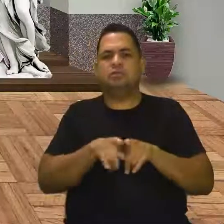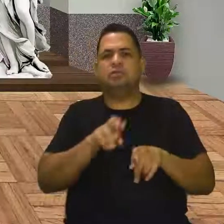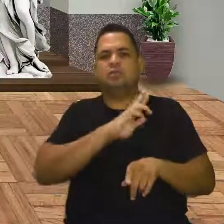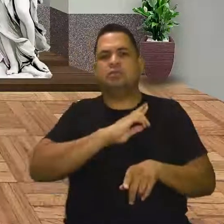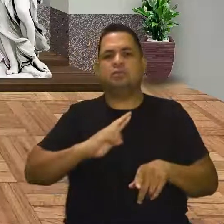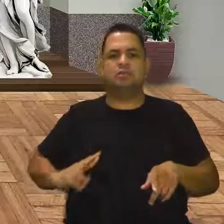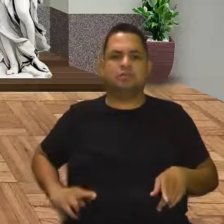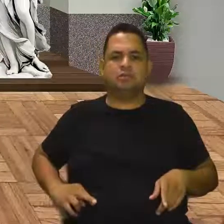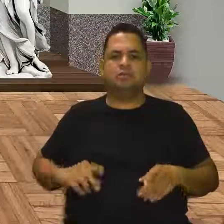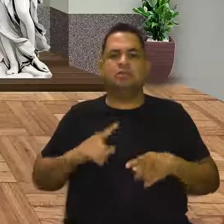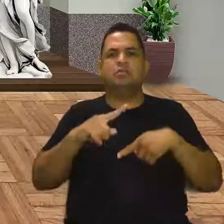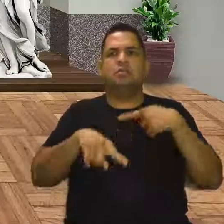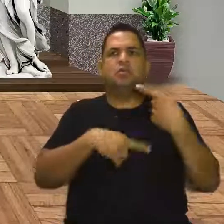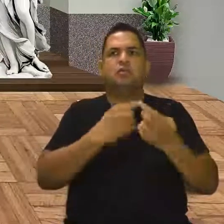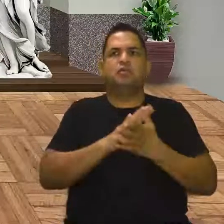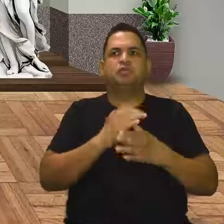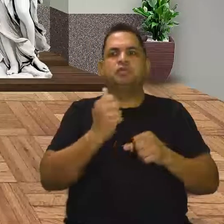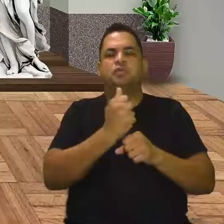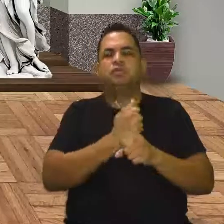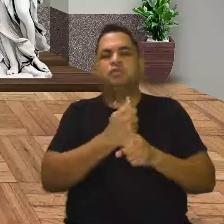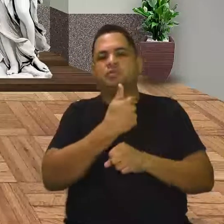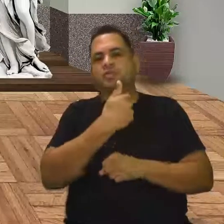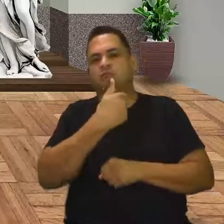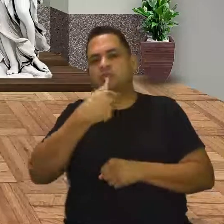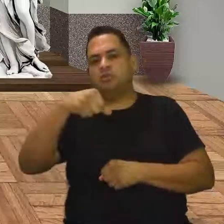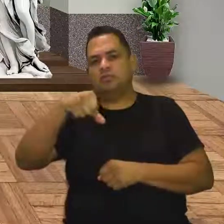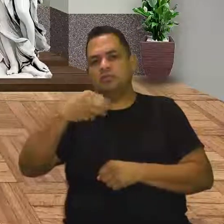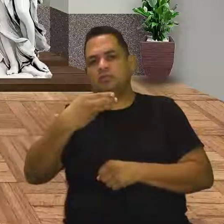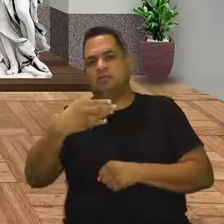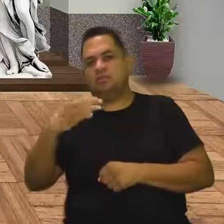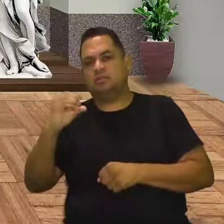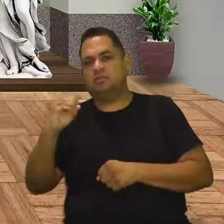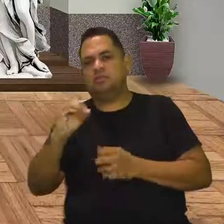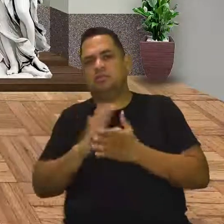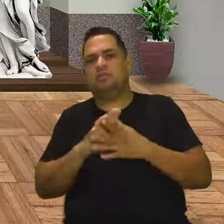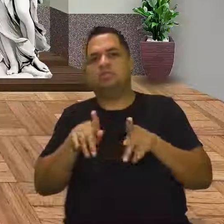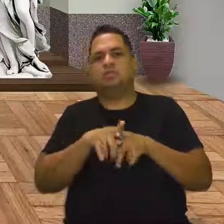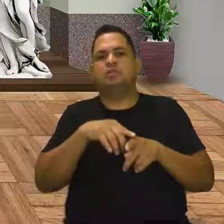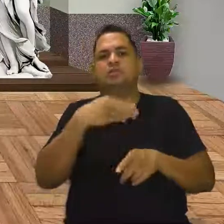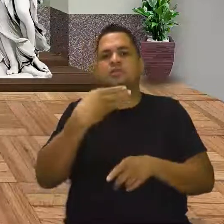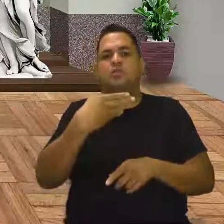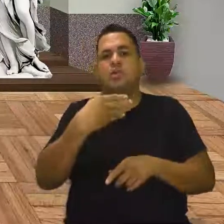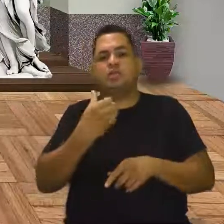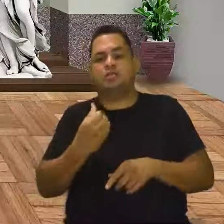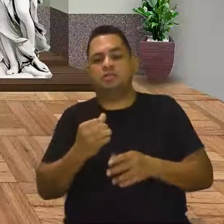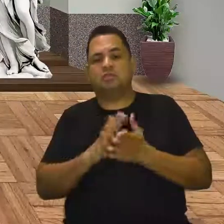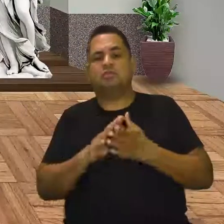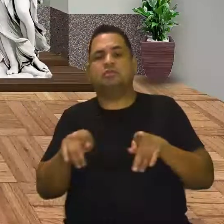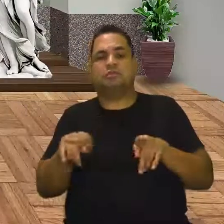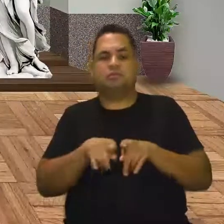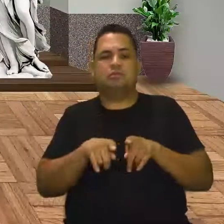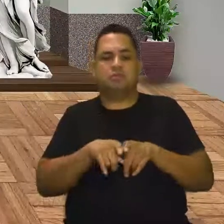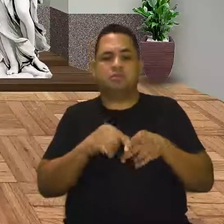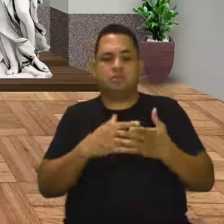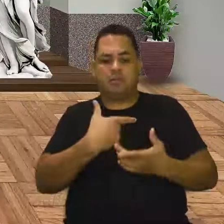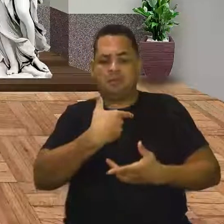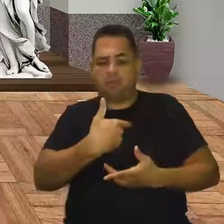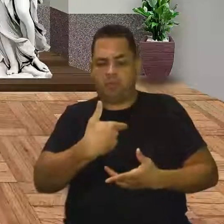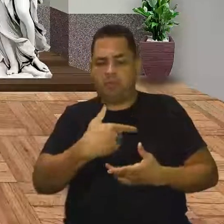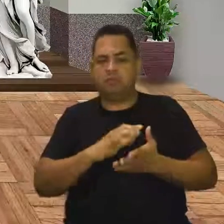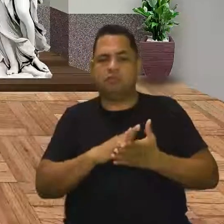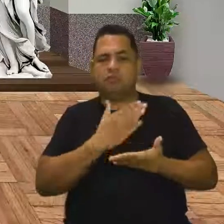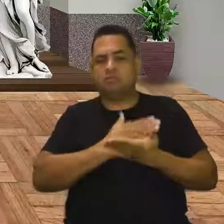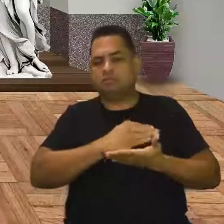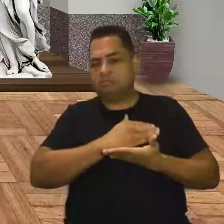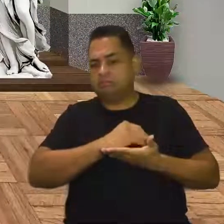lá em 1930 com o Getúlio Vargas, depois em 46 quando o Getúlio Vargas cai fora também, que eles expulsam o Getúlio Vargas.